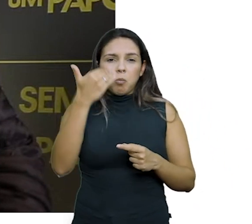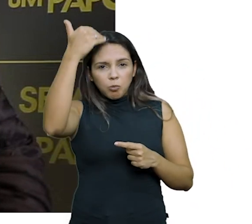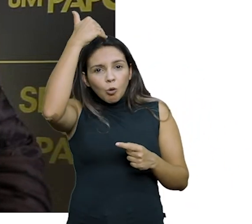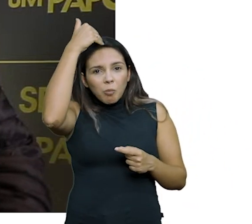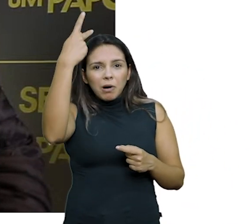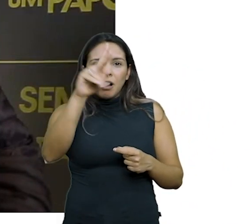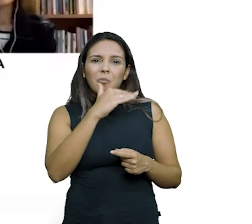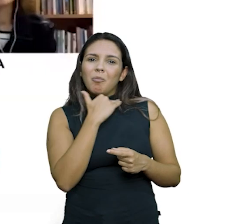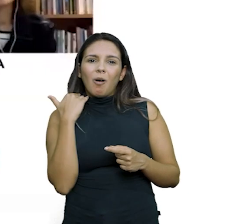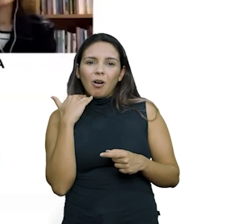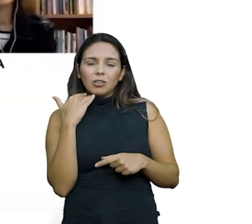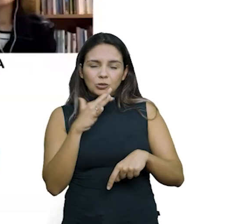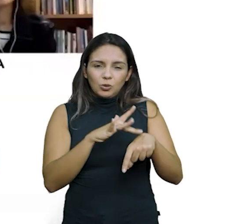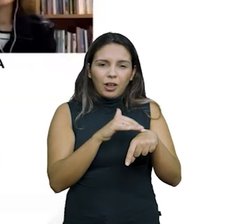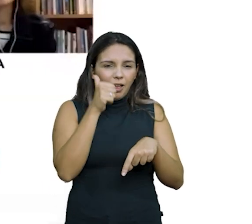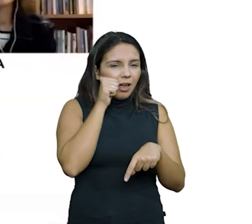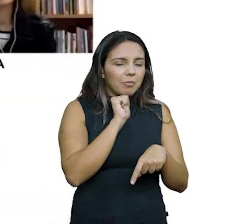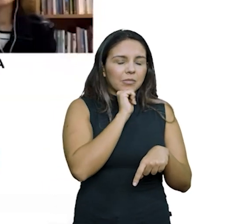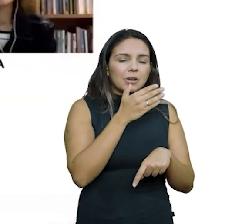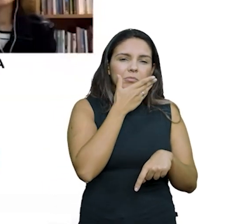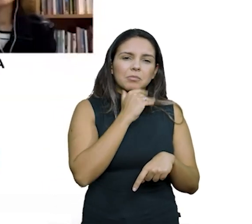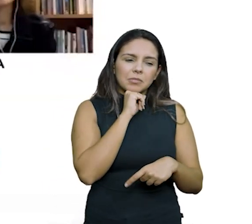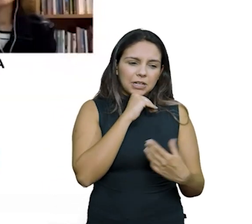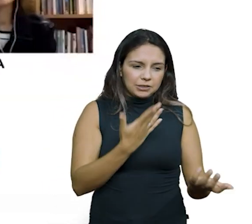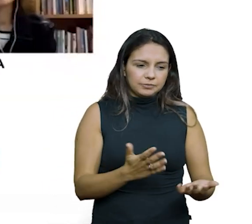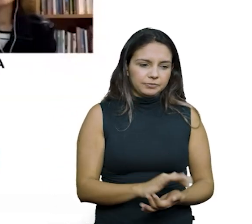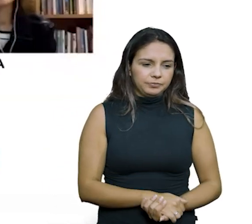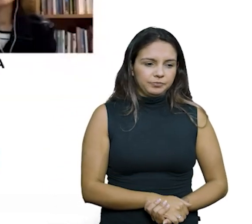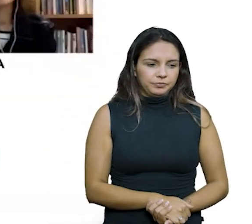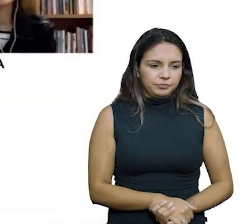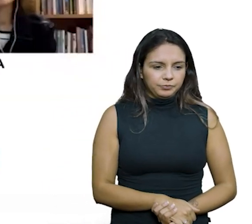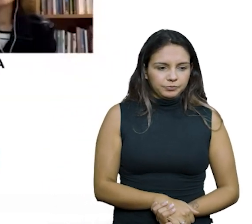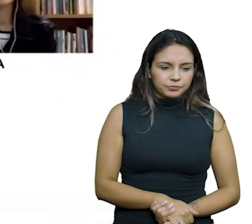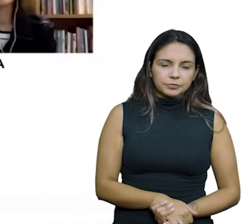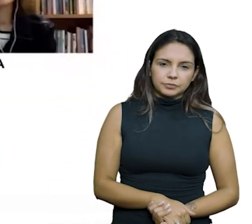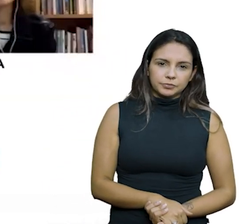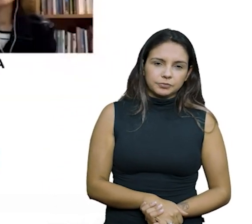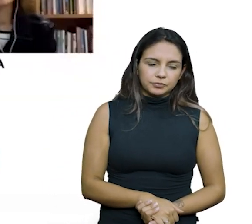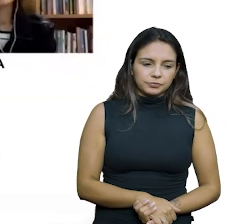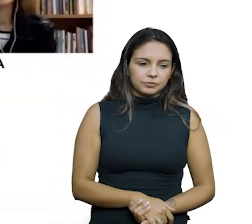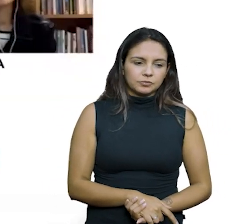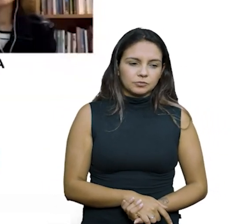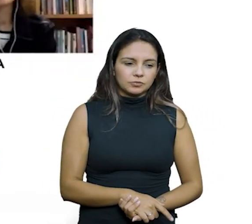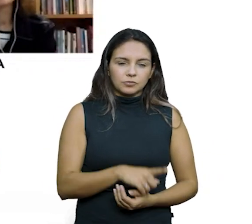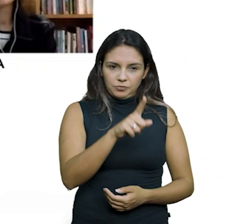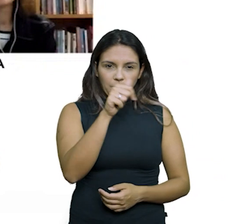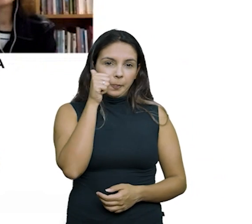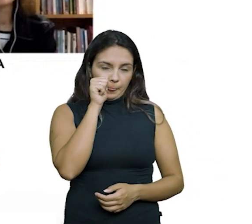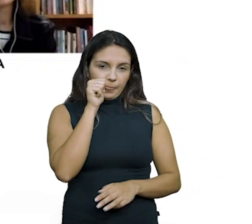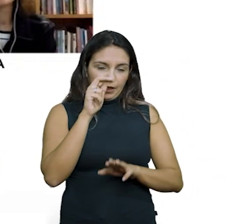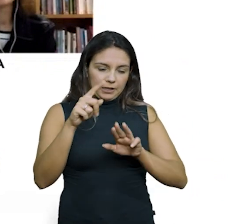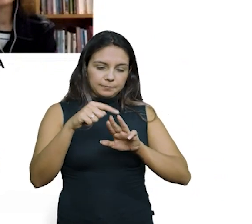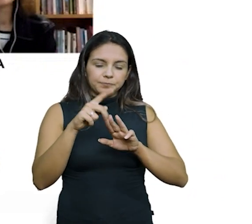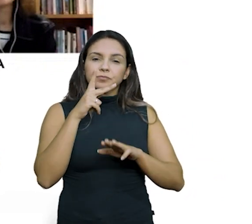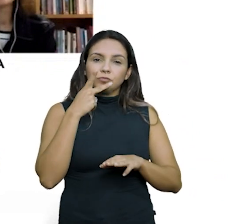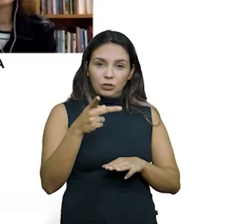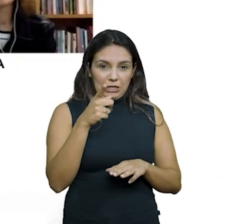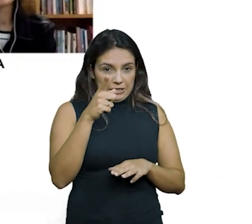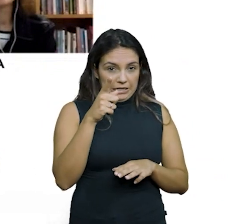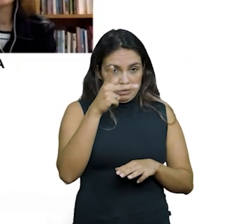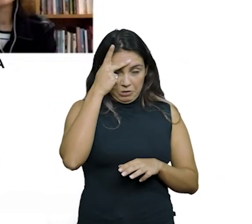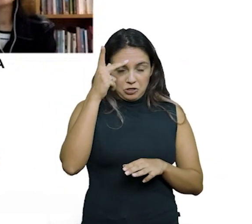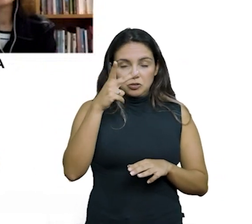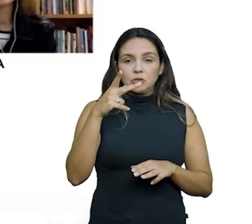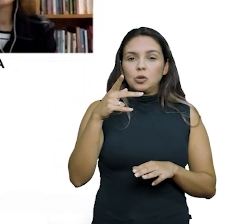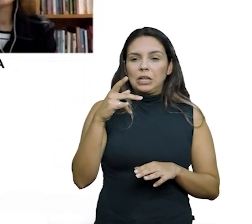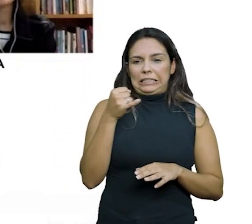provocou o adoecimento dos pais e o falecimento. Como é que ela vai tocar a vida? Para não sucumbir ao tédio,